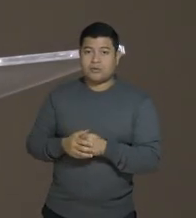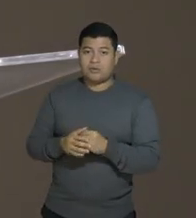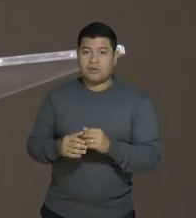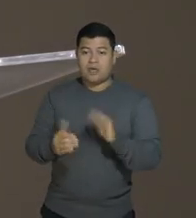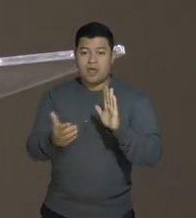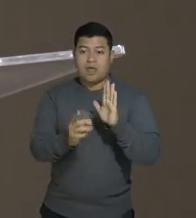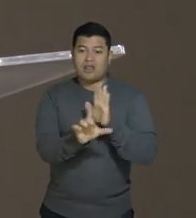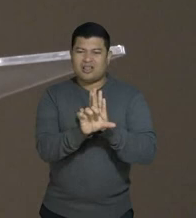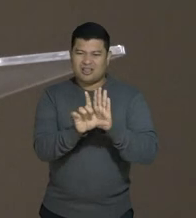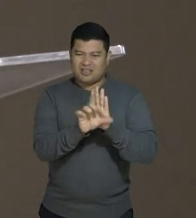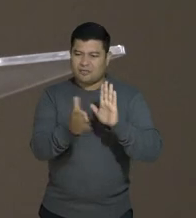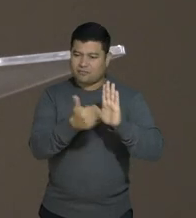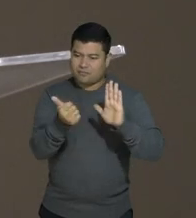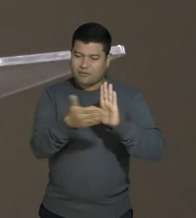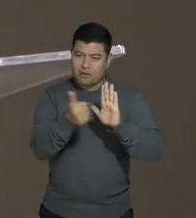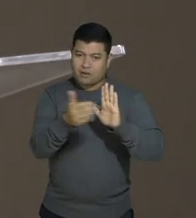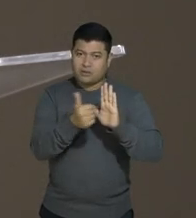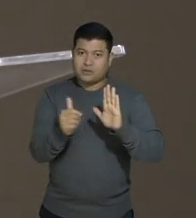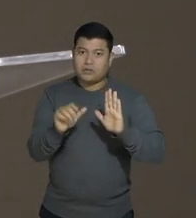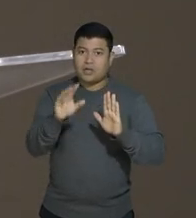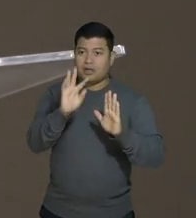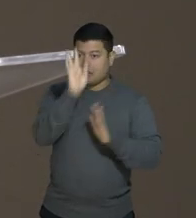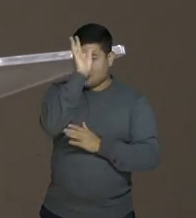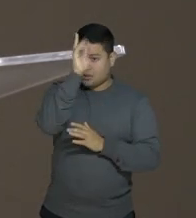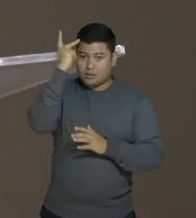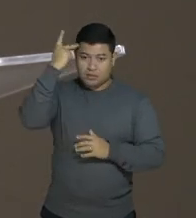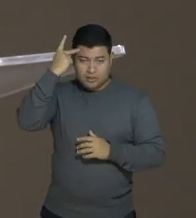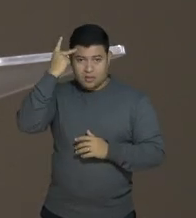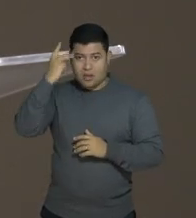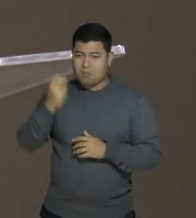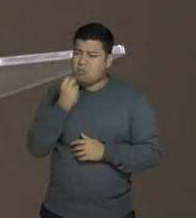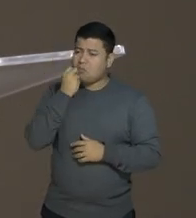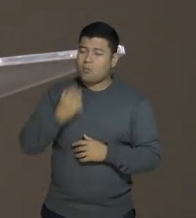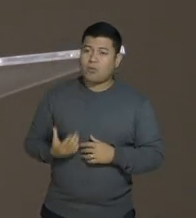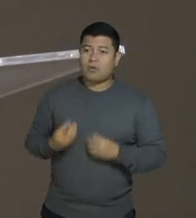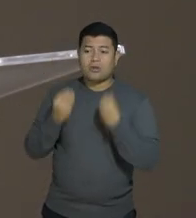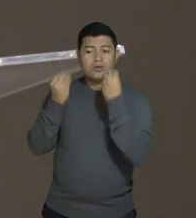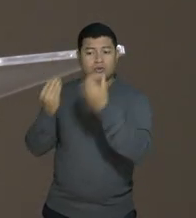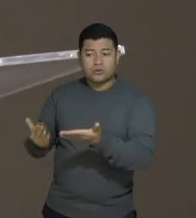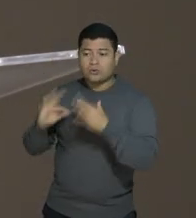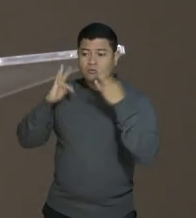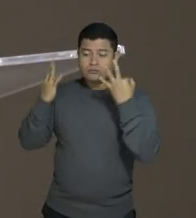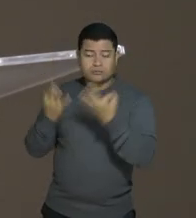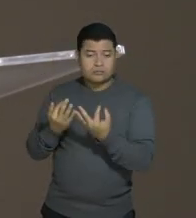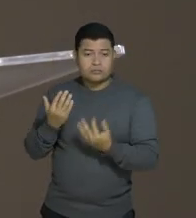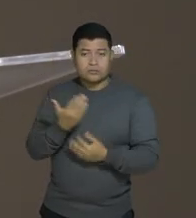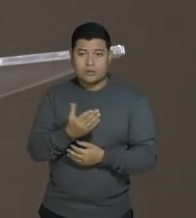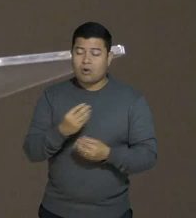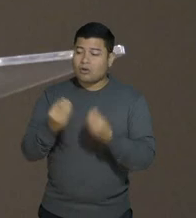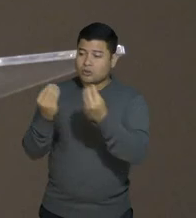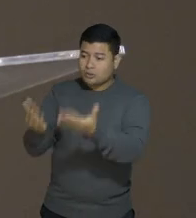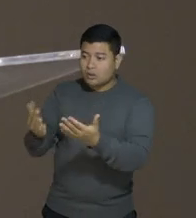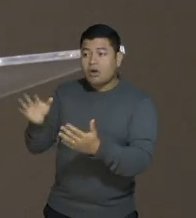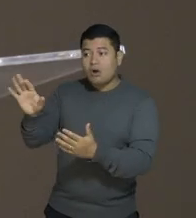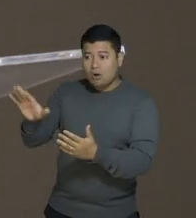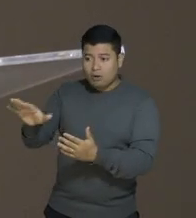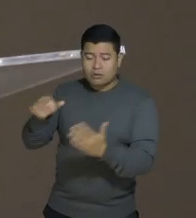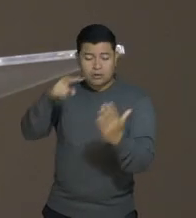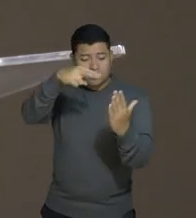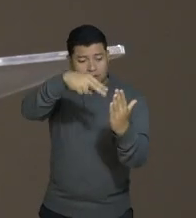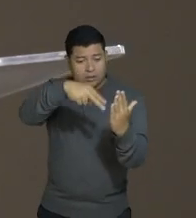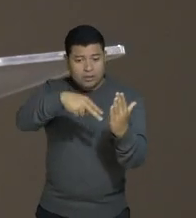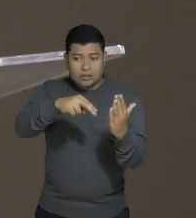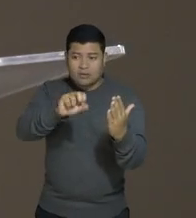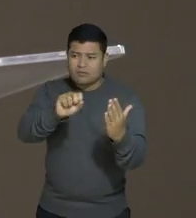é muito boa, tem uma cartilha super legal. Eu dou para as famílias, vocês dão para a família, ó, leia, vê se ele encaixa,